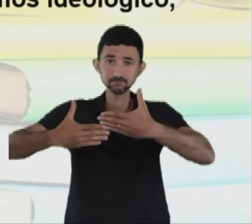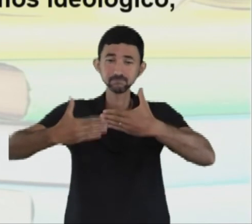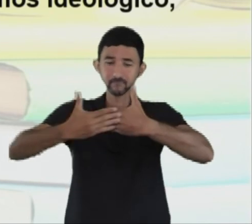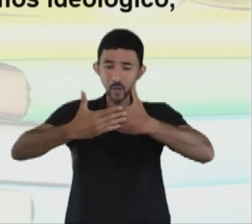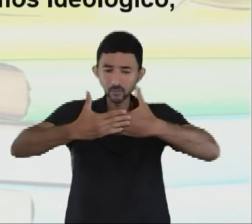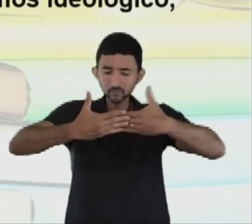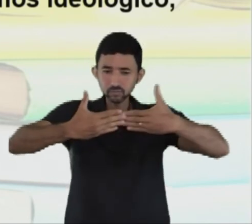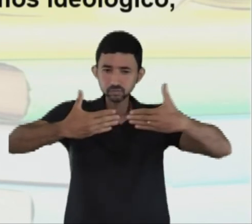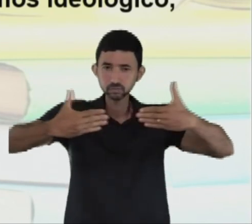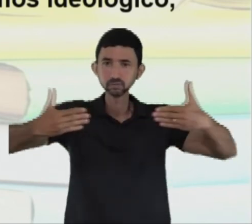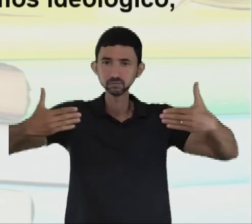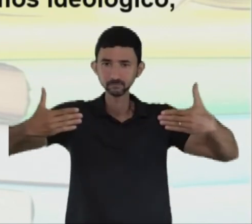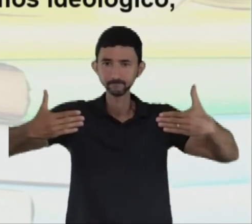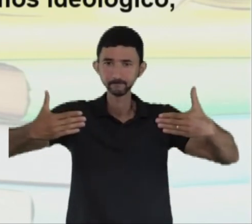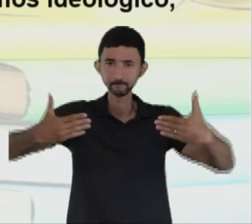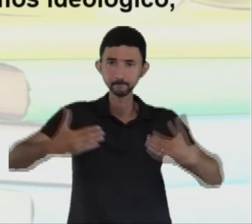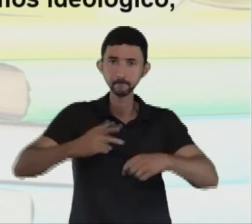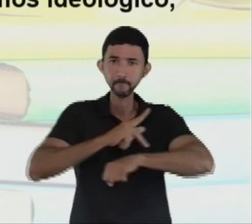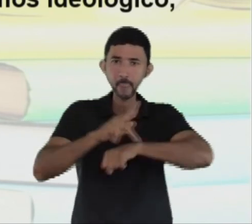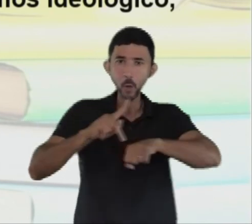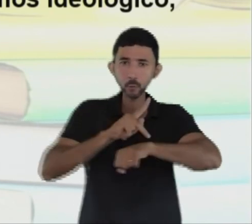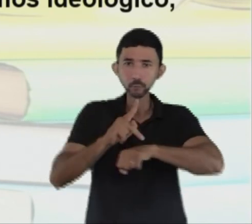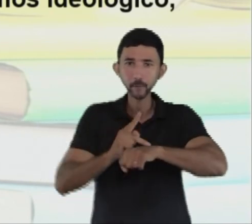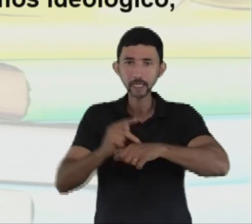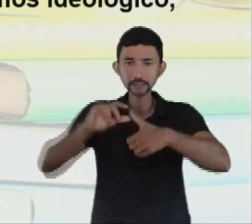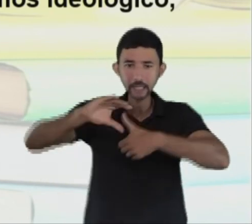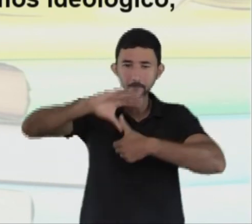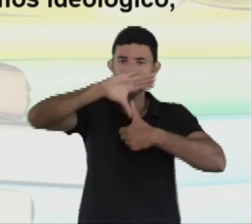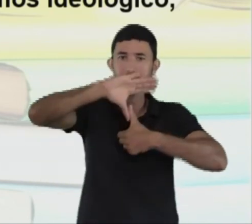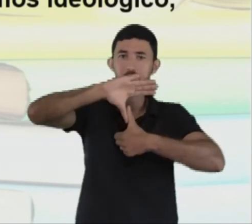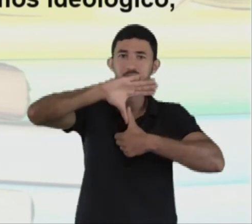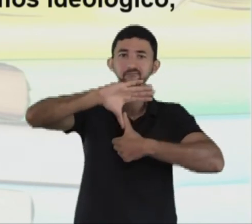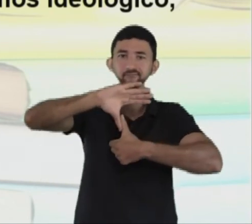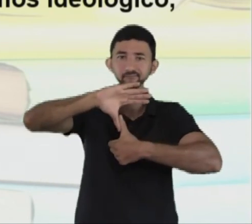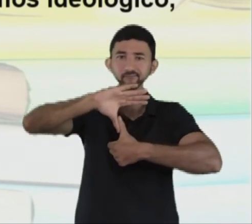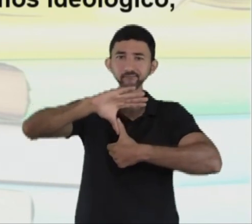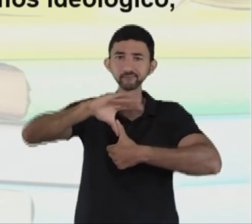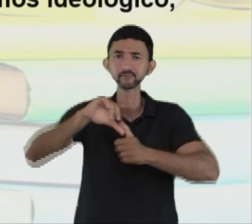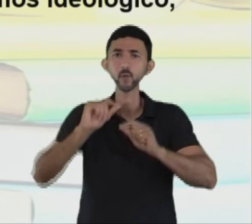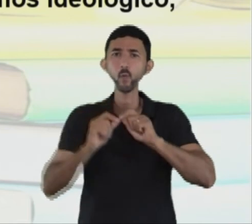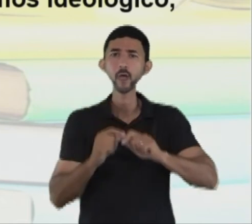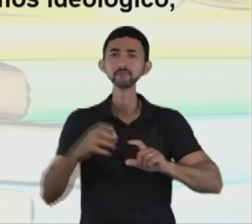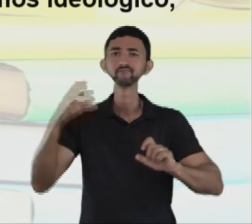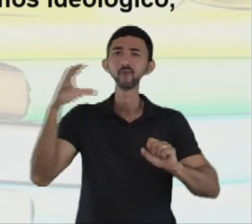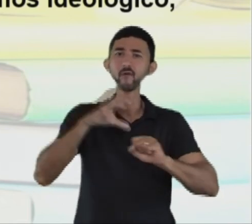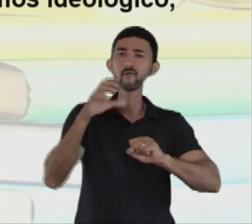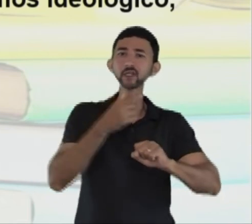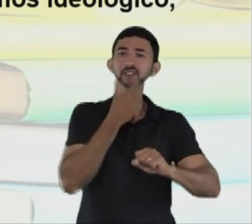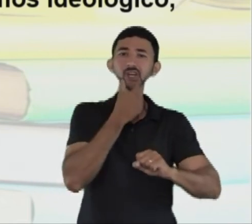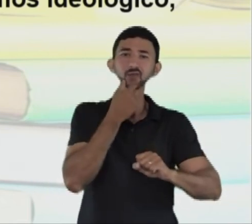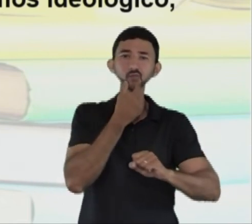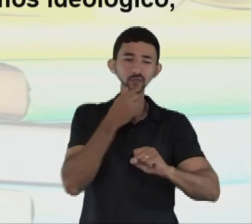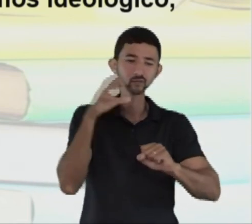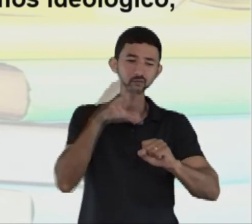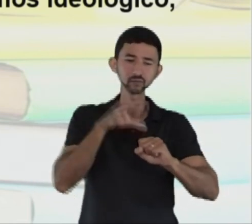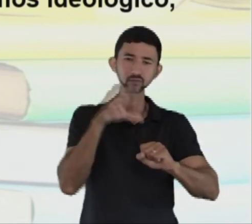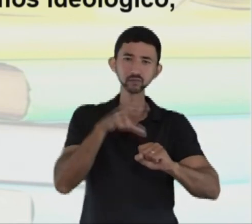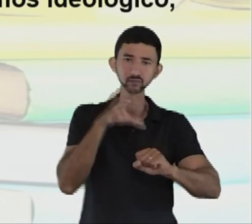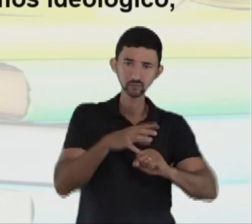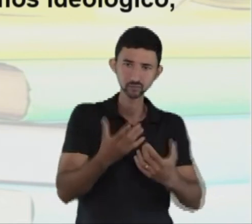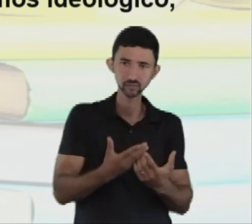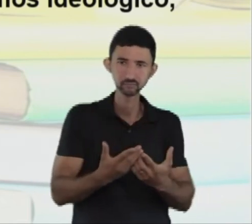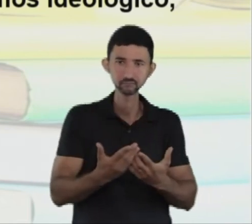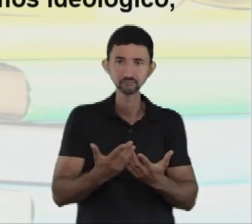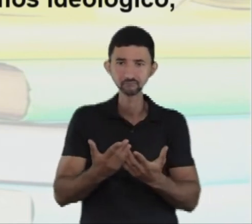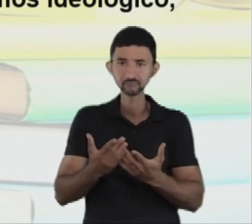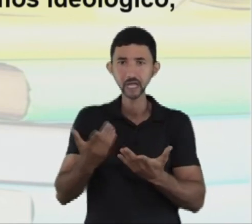Os países da América Latina, né, a região que a gente vive, eles ficaram sob a influência dos Estados Unidos. Tá? Influência ideológica,